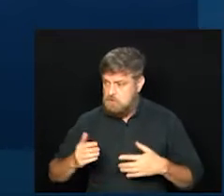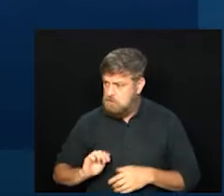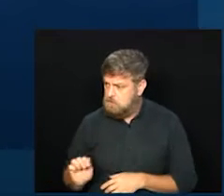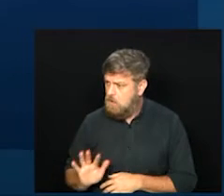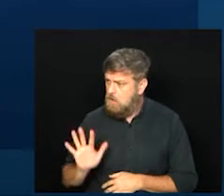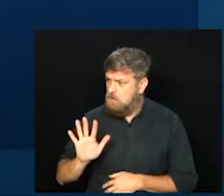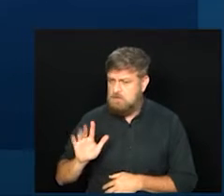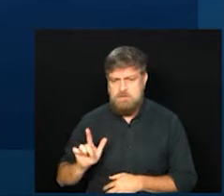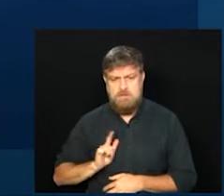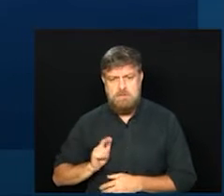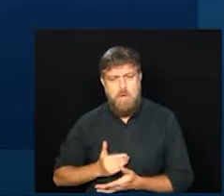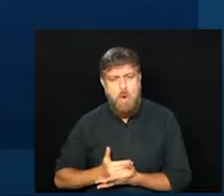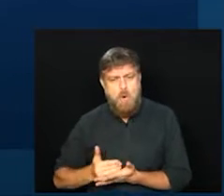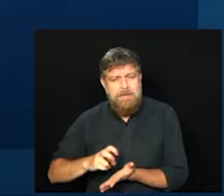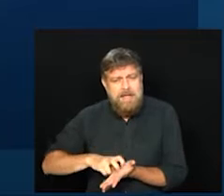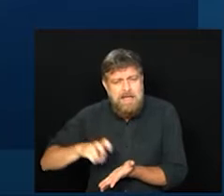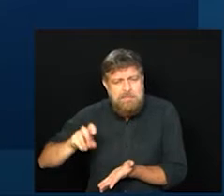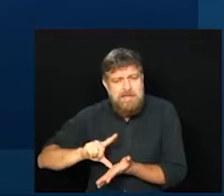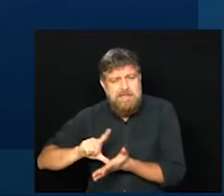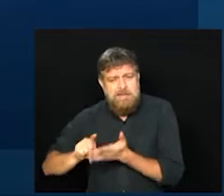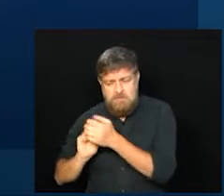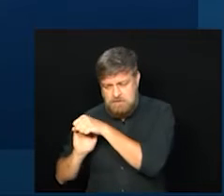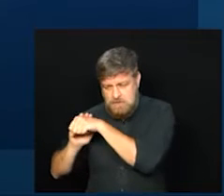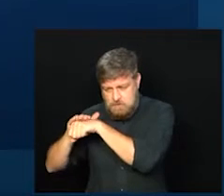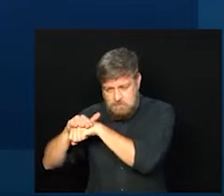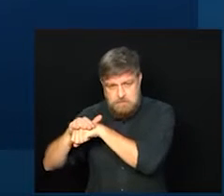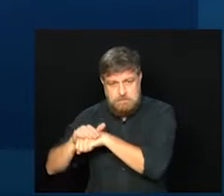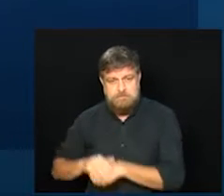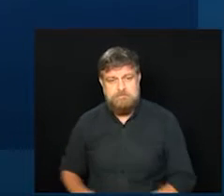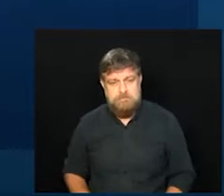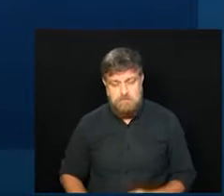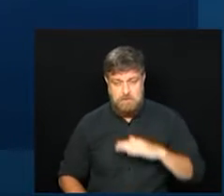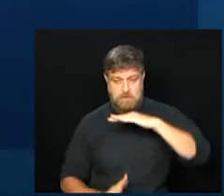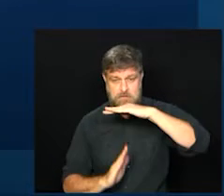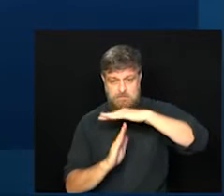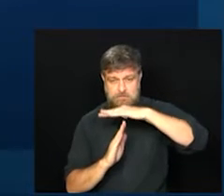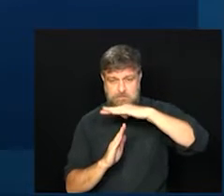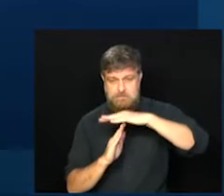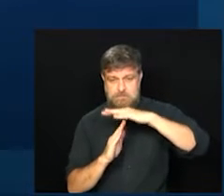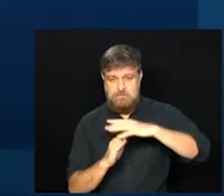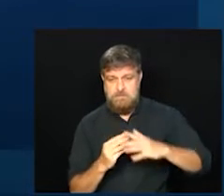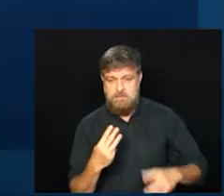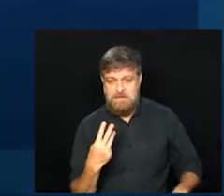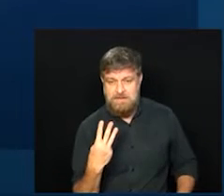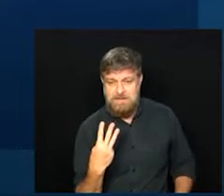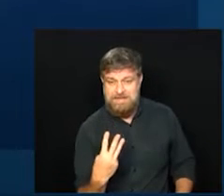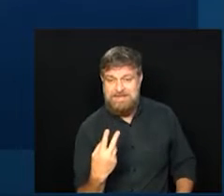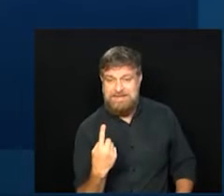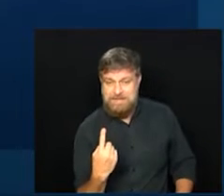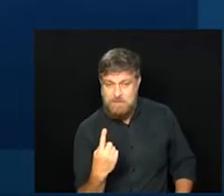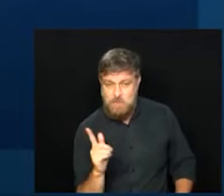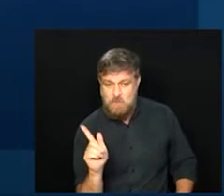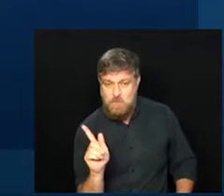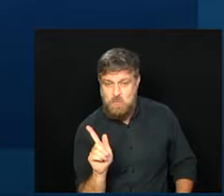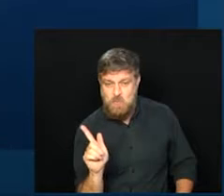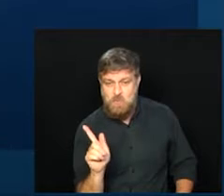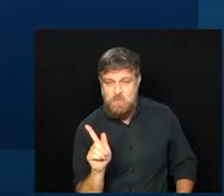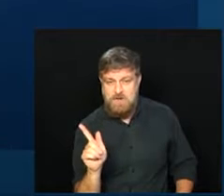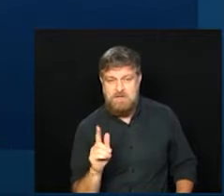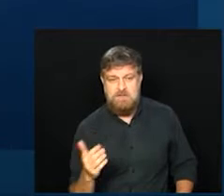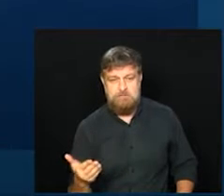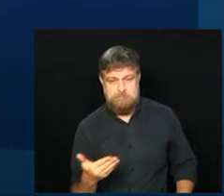inverno, no início da manhã e também à noite. E a máxima pode chegar aos 31 graus.